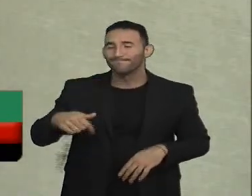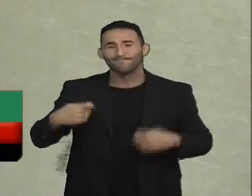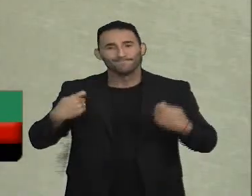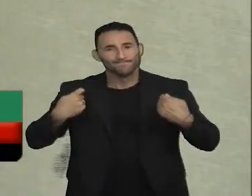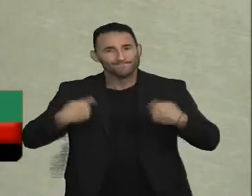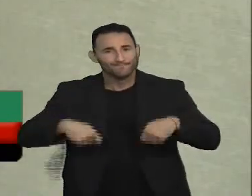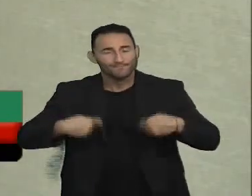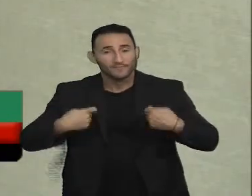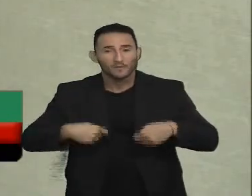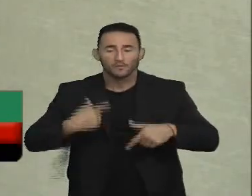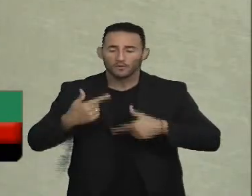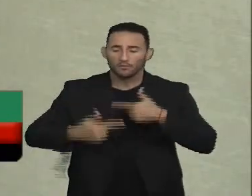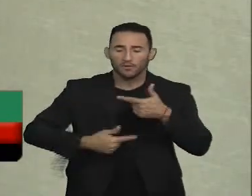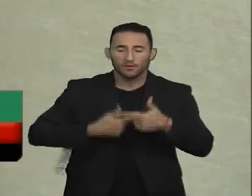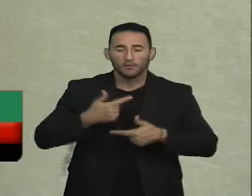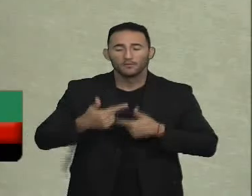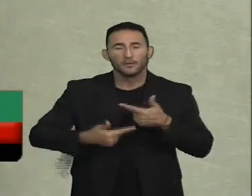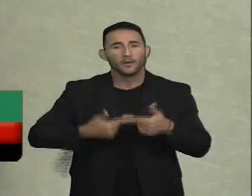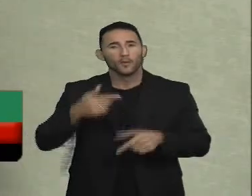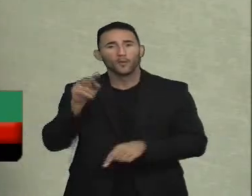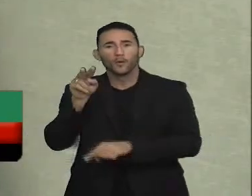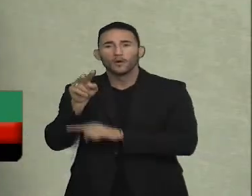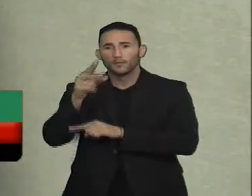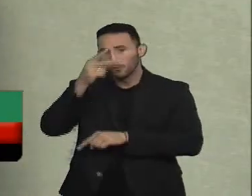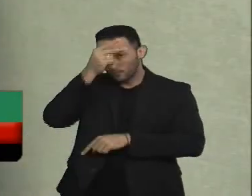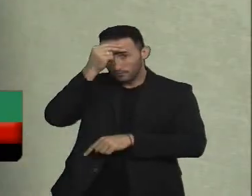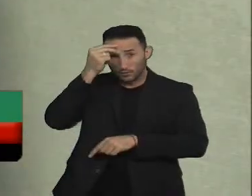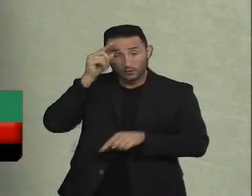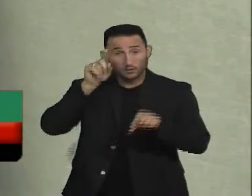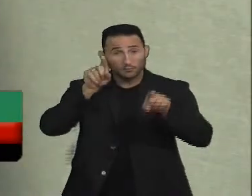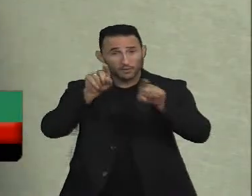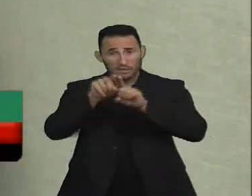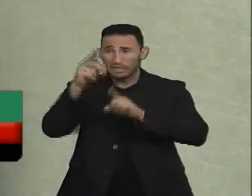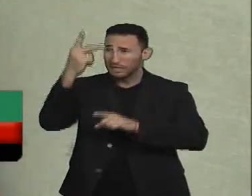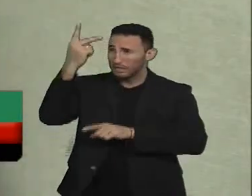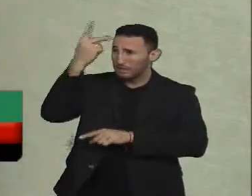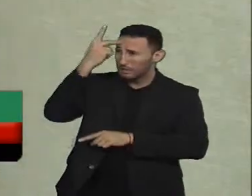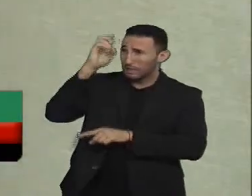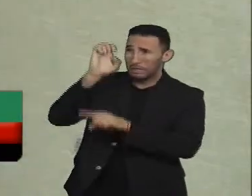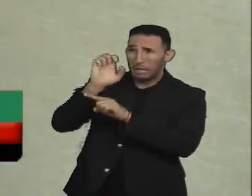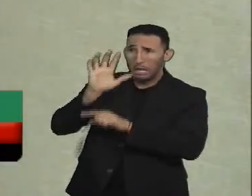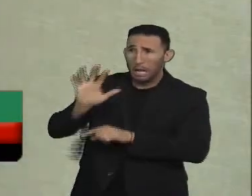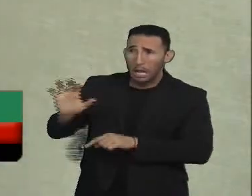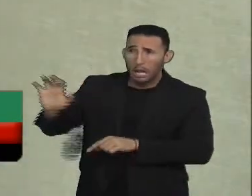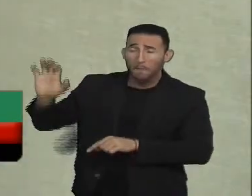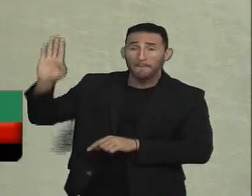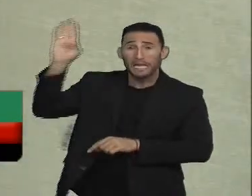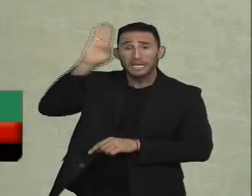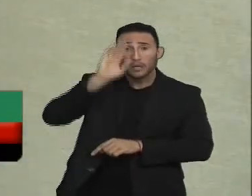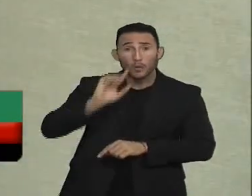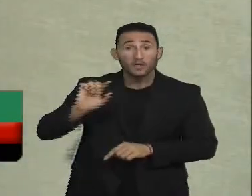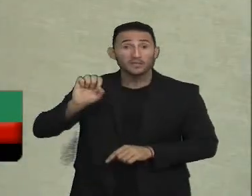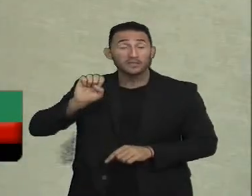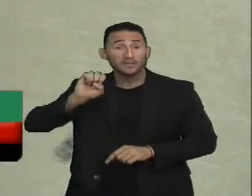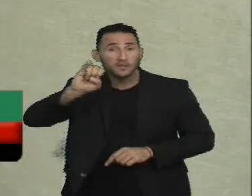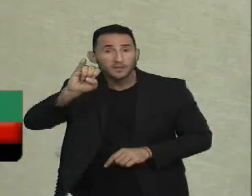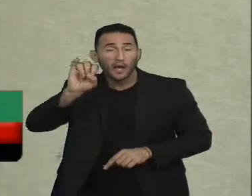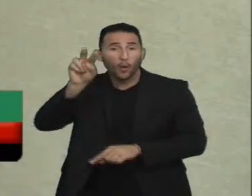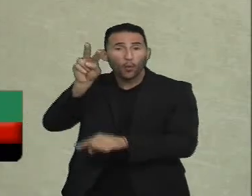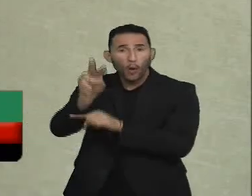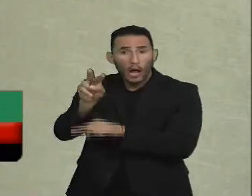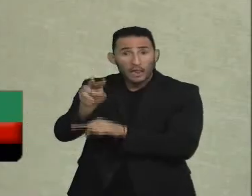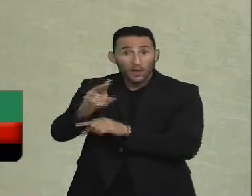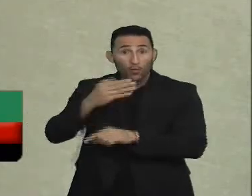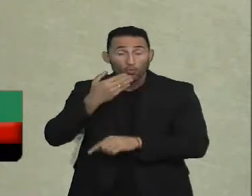Guarda Municipal, não somente de Osasco, mas de todo o Estado de São Paulo e de todo o Brasil. E a nossa guarda, se não for a melhor, é uma das